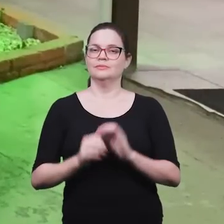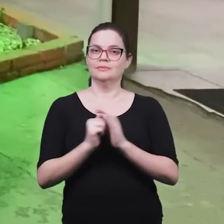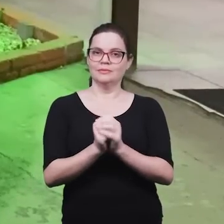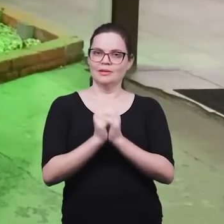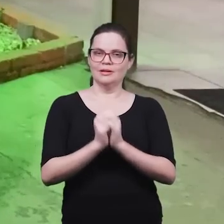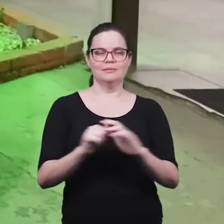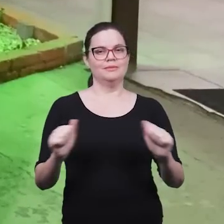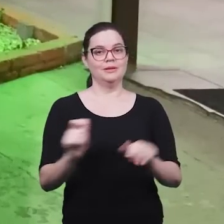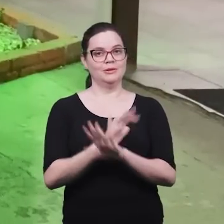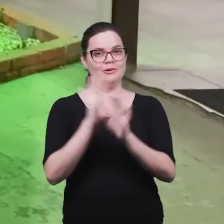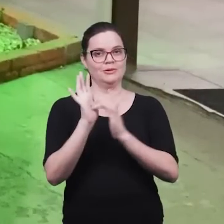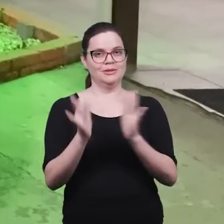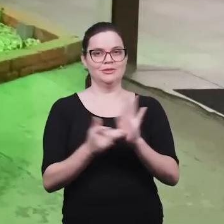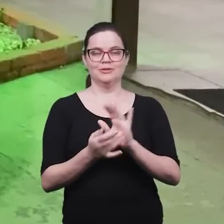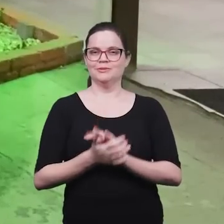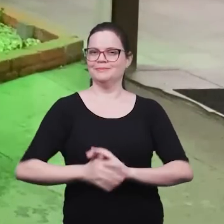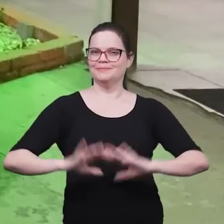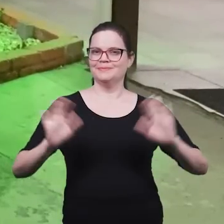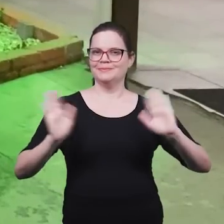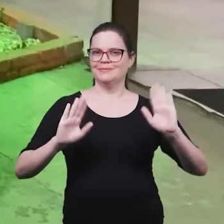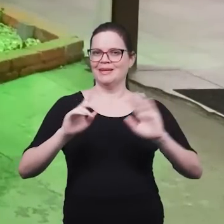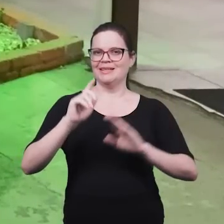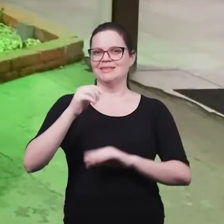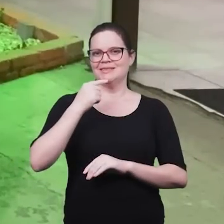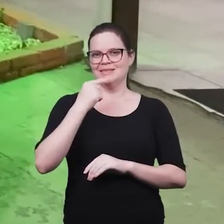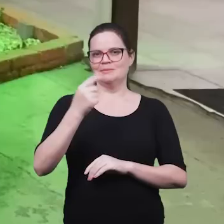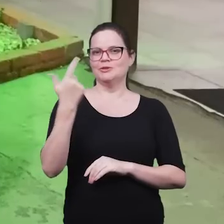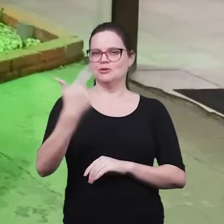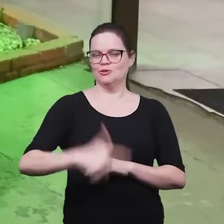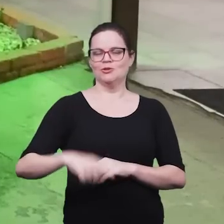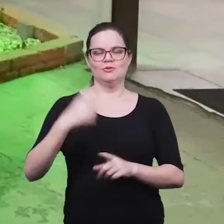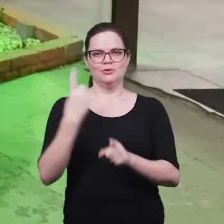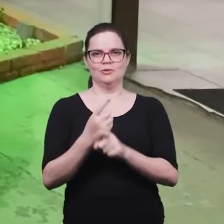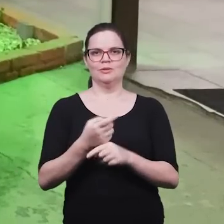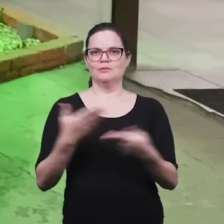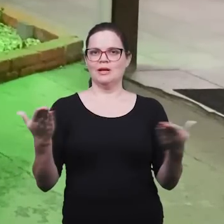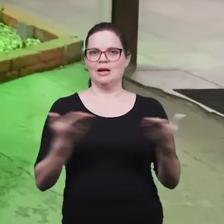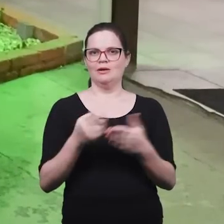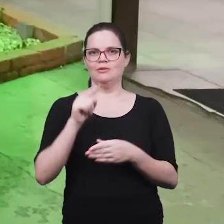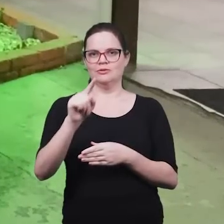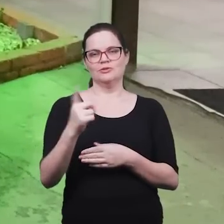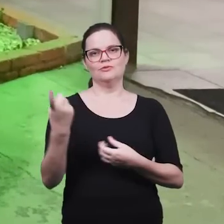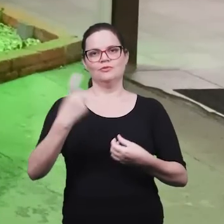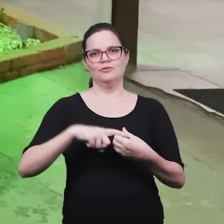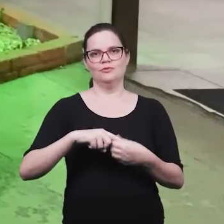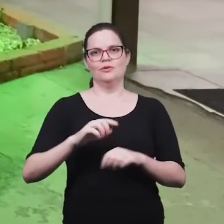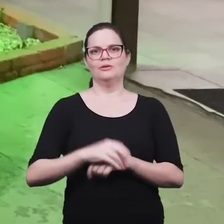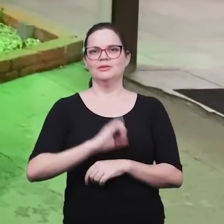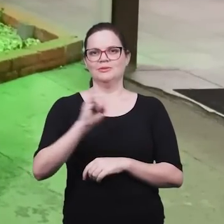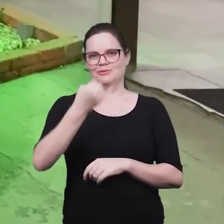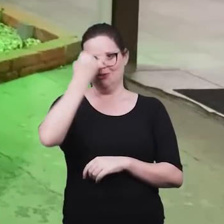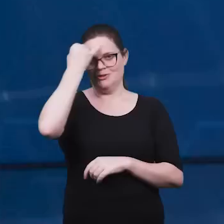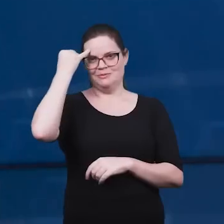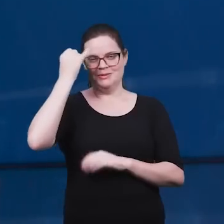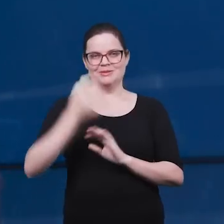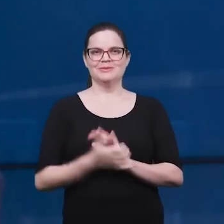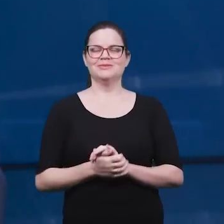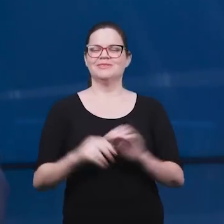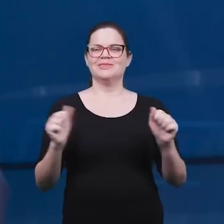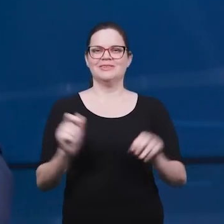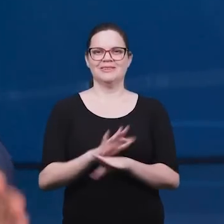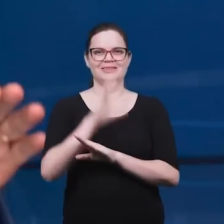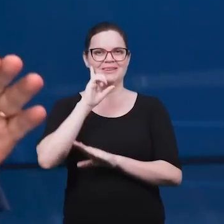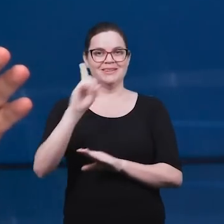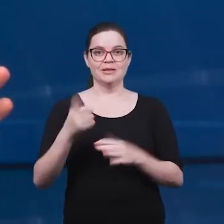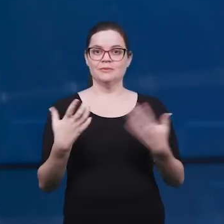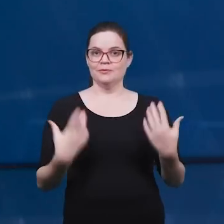Amém, glória a Jesus. Até semana que vem, se Deus quiser. Retornamos agora aos nossos estúdios com nosso irmão Jorge Pessoa. Glória a